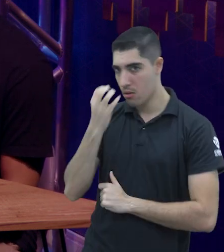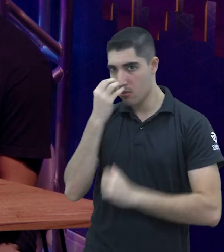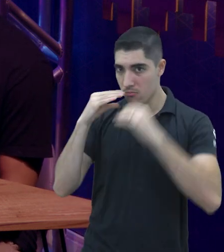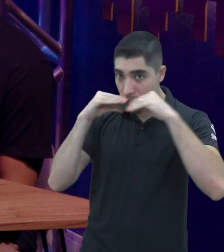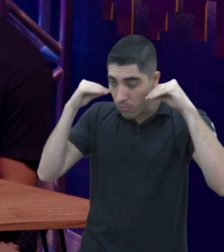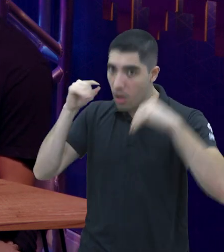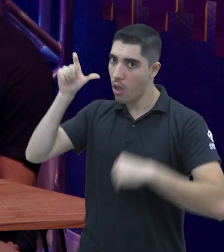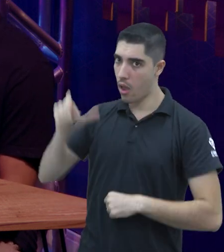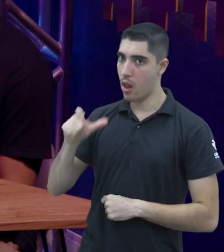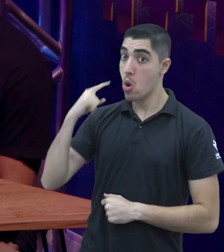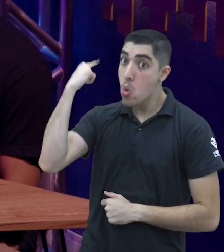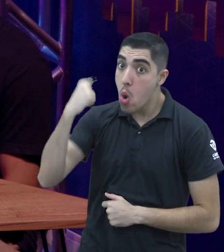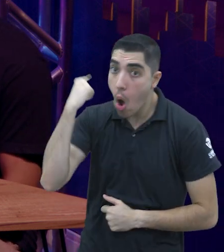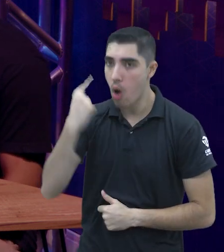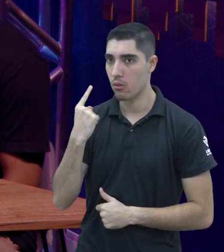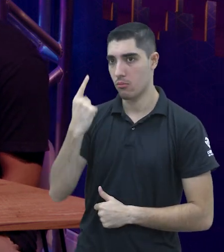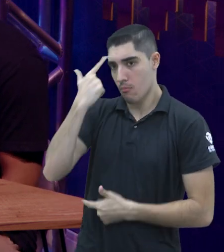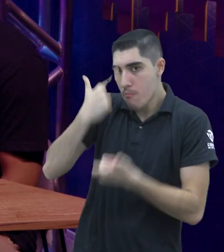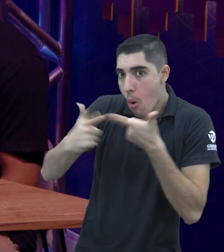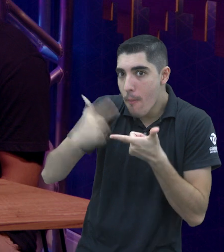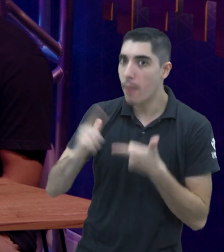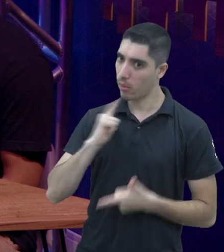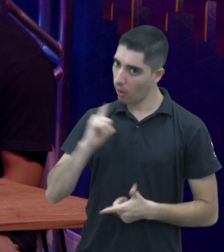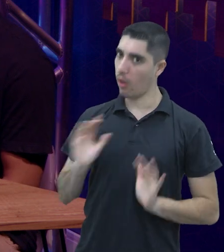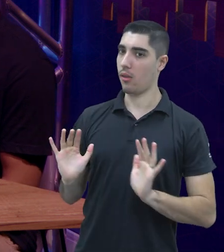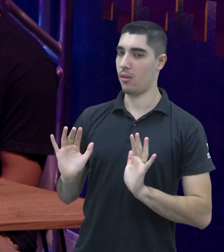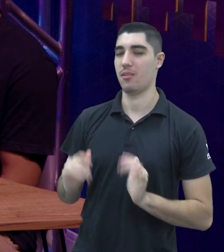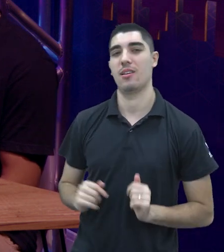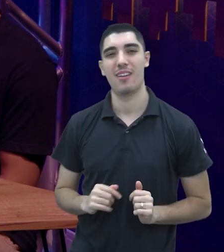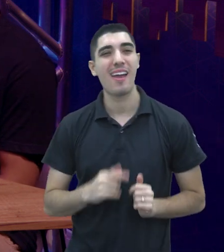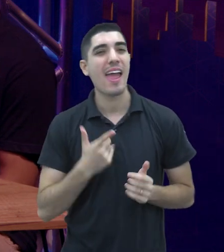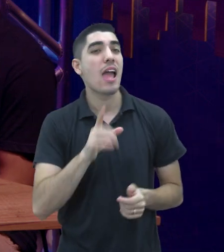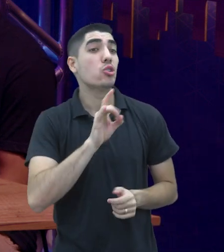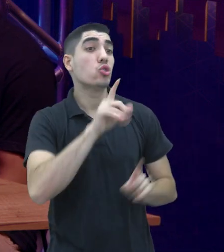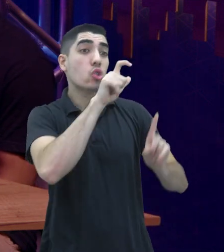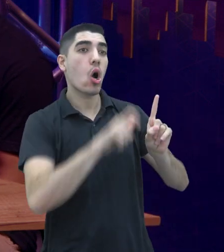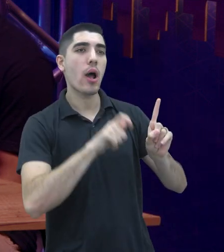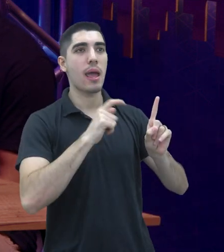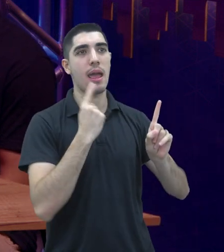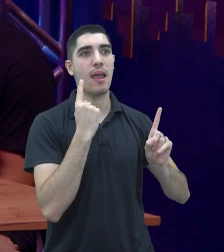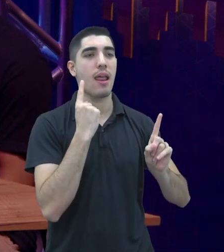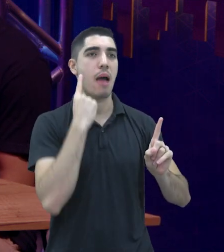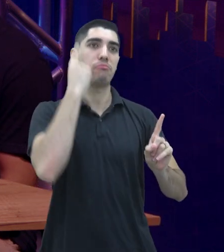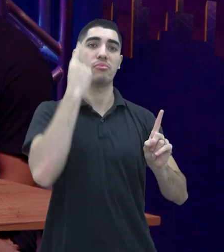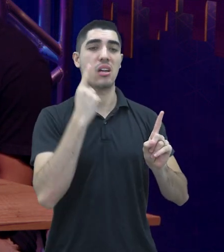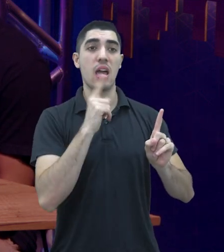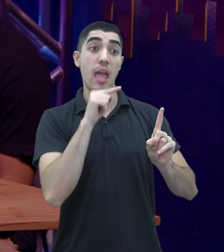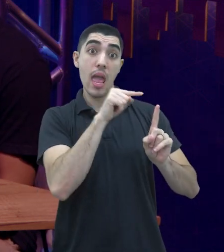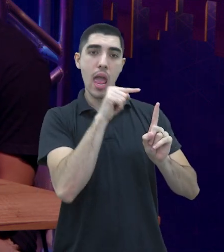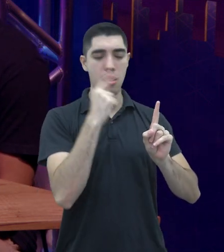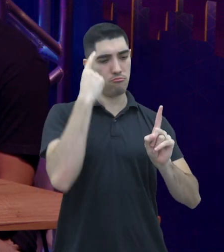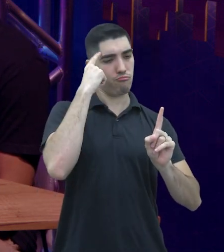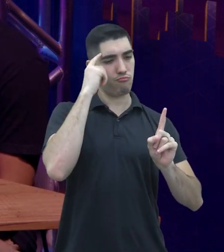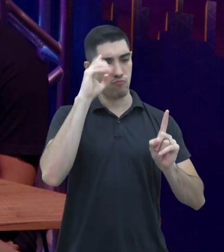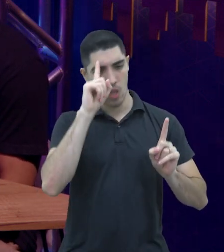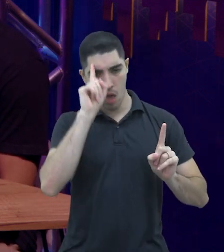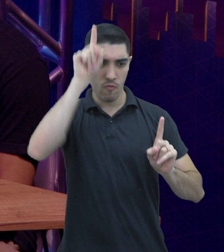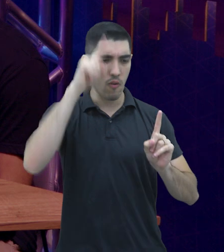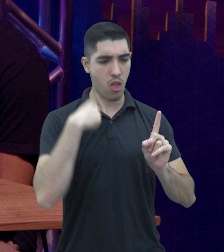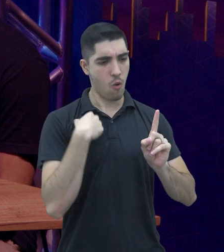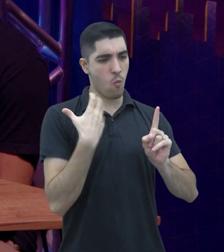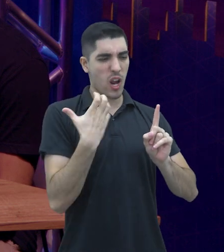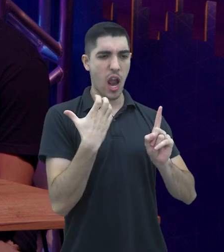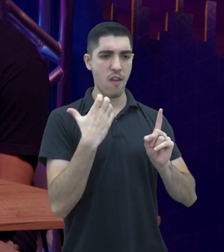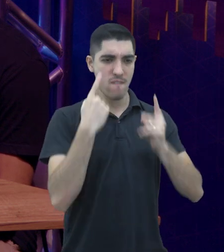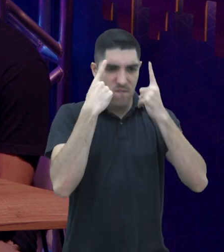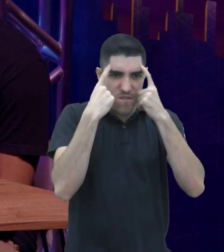um delinquente, ele é um psicopata, ele é maluco. Então, ele toma uma decisão, né? A partir do momento que ele escolhe ser violento,